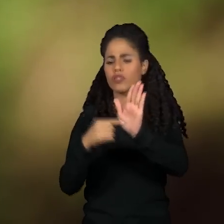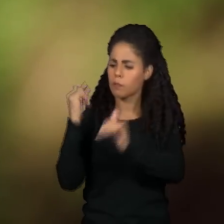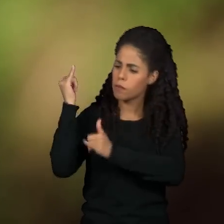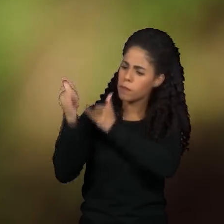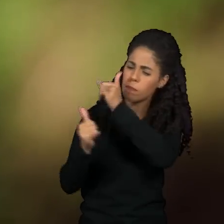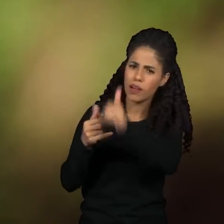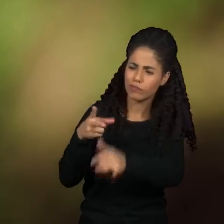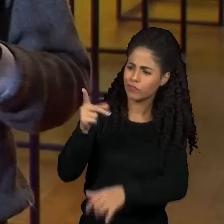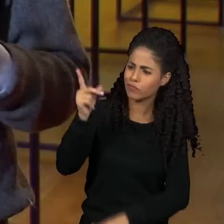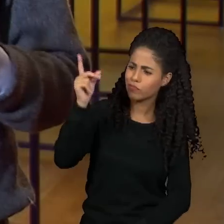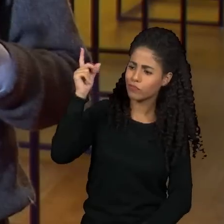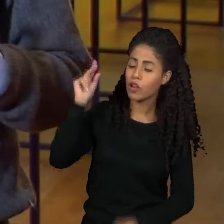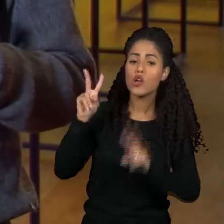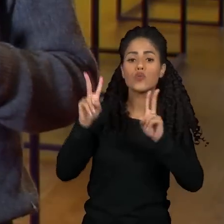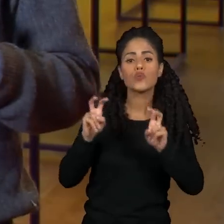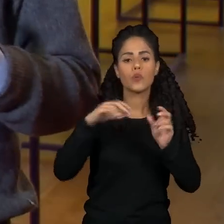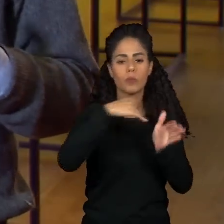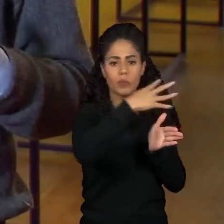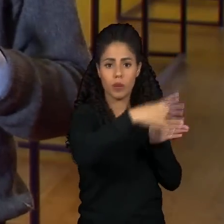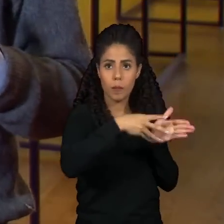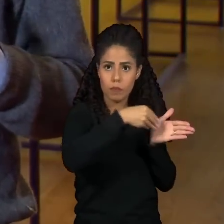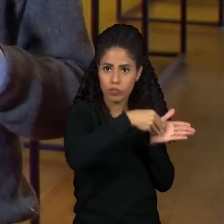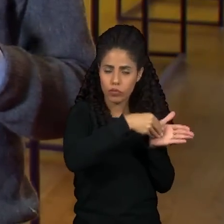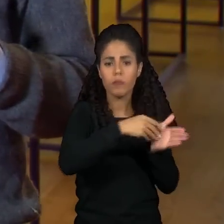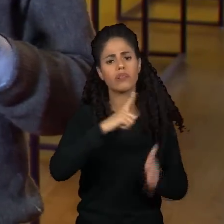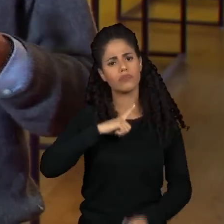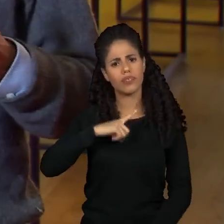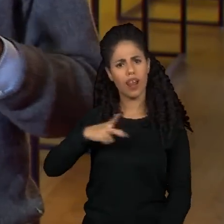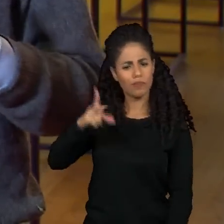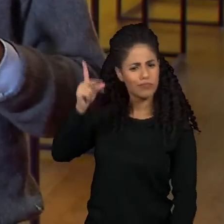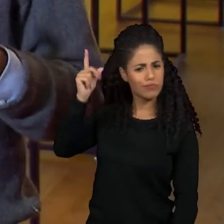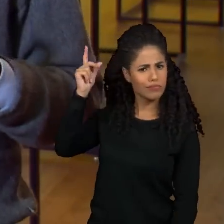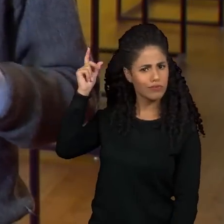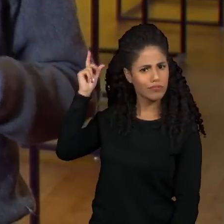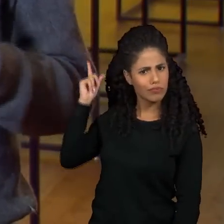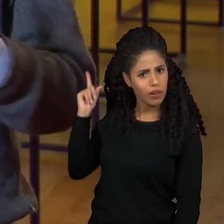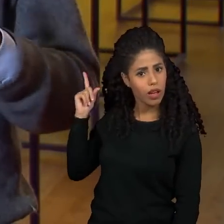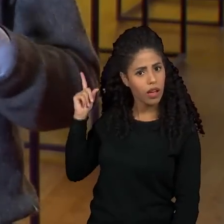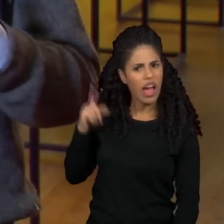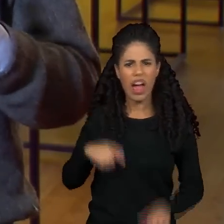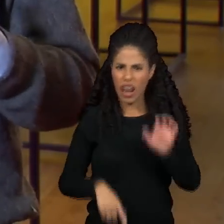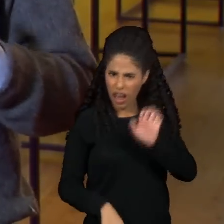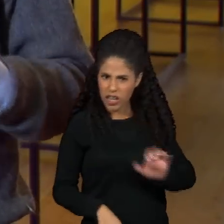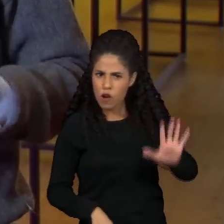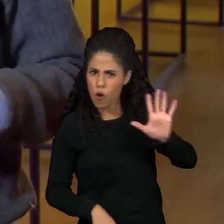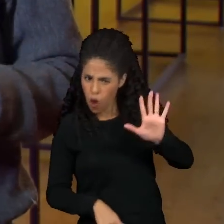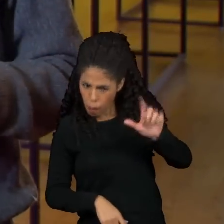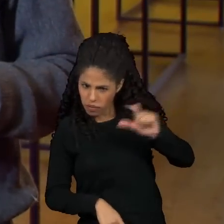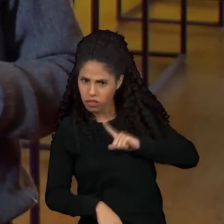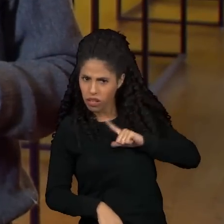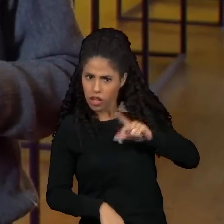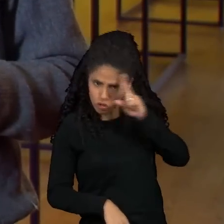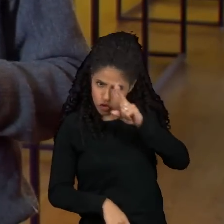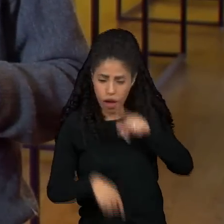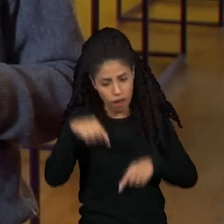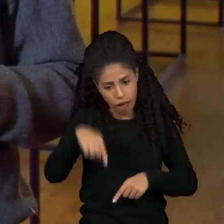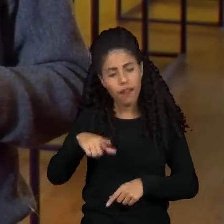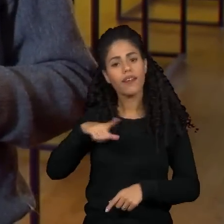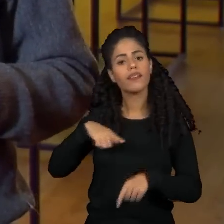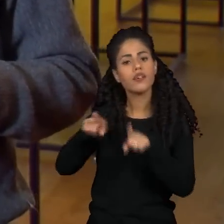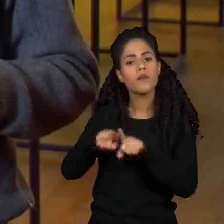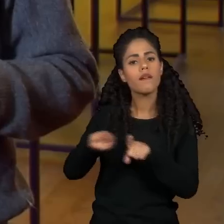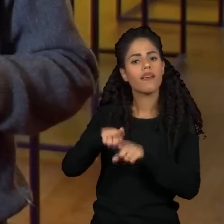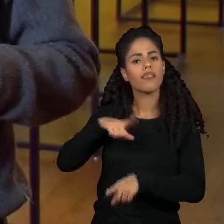da Amazônia. Do mesmo modo que existe uma história antiga lá no Mediterrâneo, na Europa, por que não pensar no Oriente Médio numa história